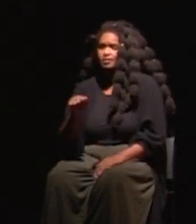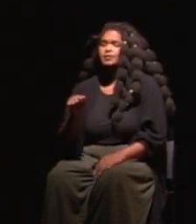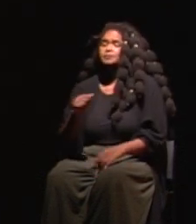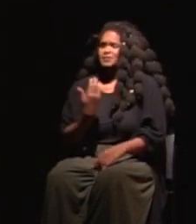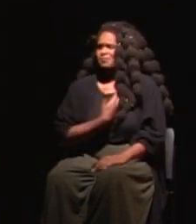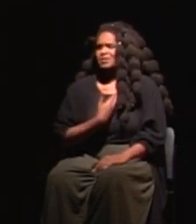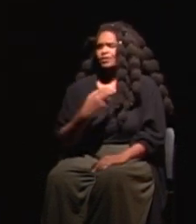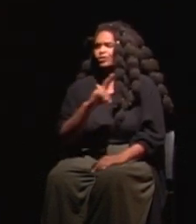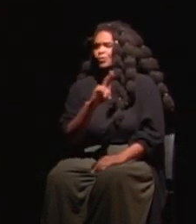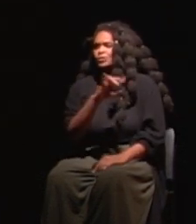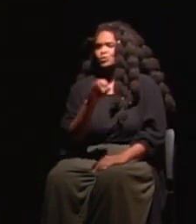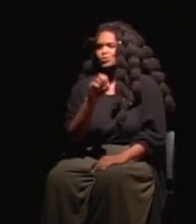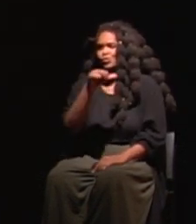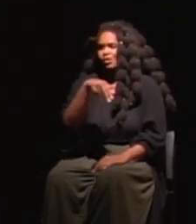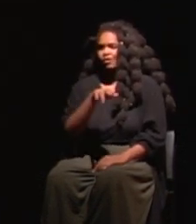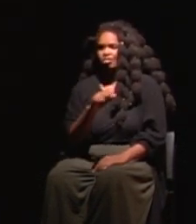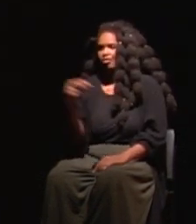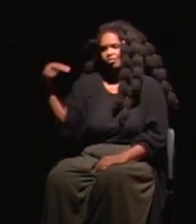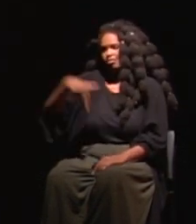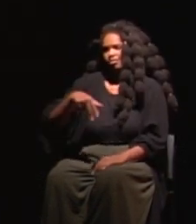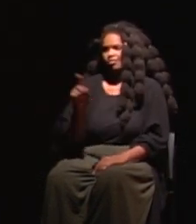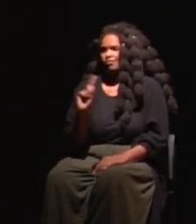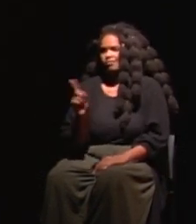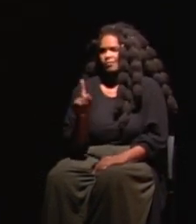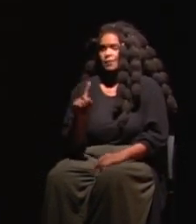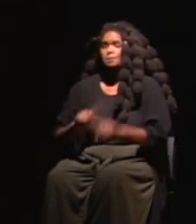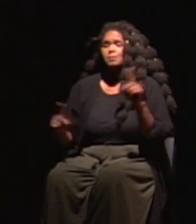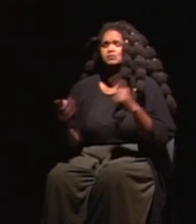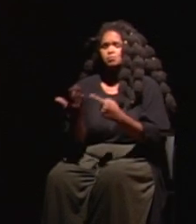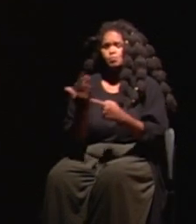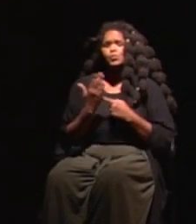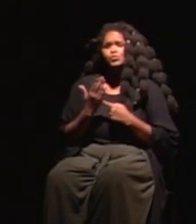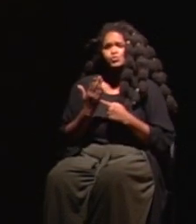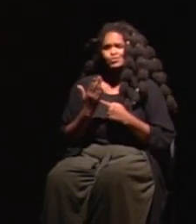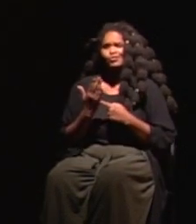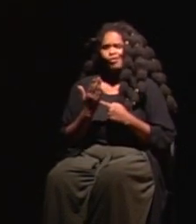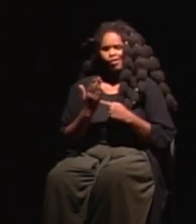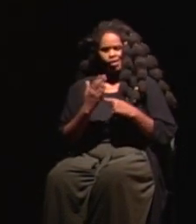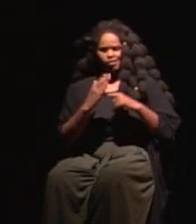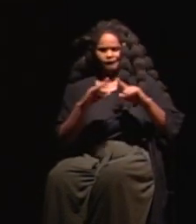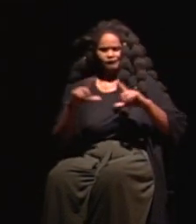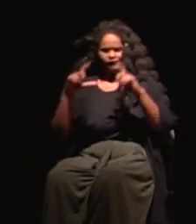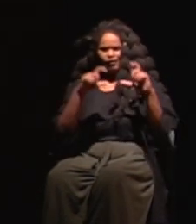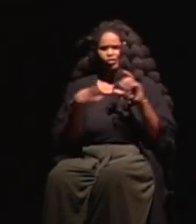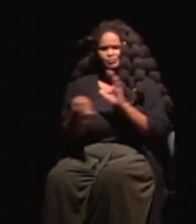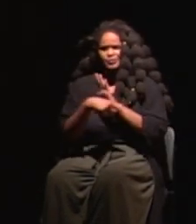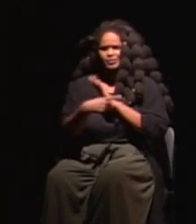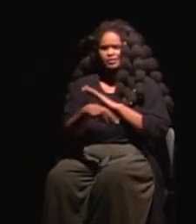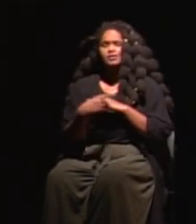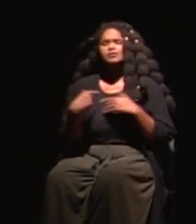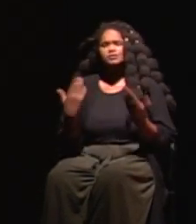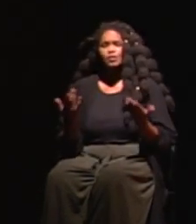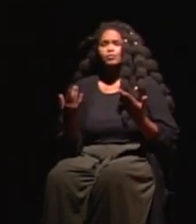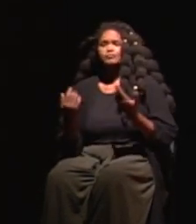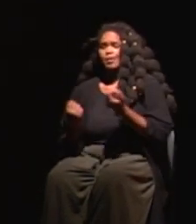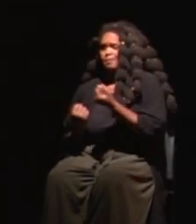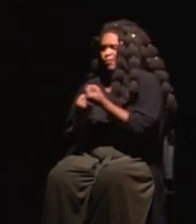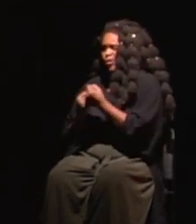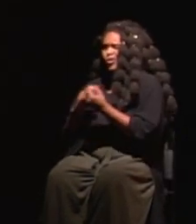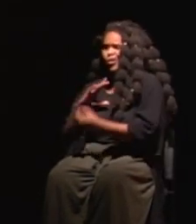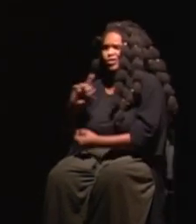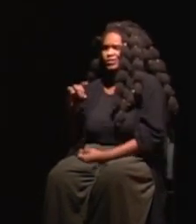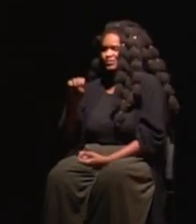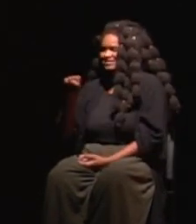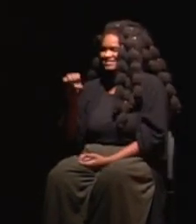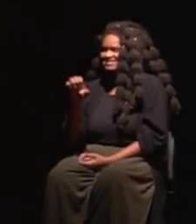Joana Balabran, ela não está aqui presente, mas ela me apresentou o arquivo da Estefânia, e a partir daí, com o apoio também do coordenador